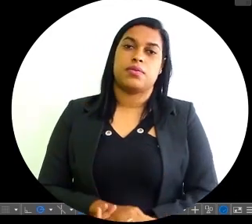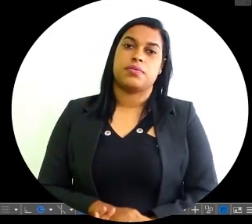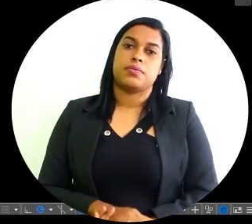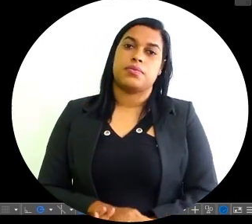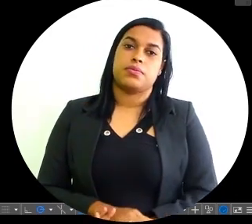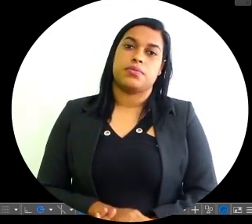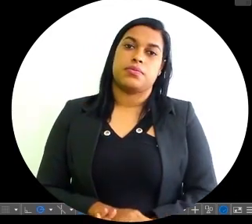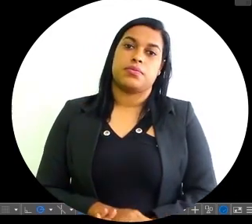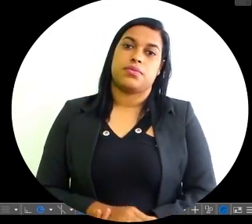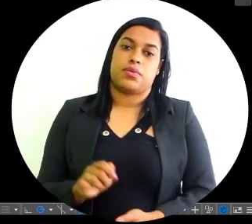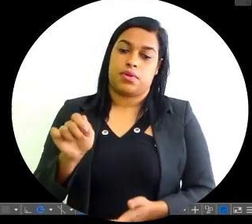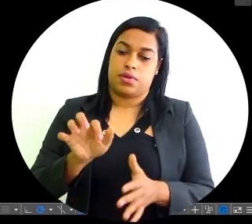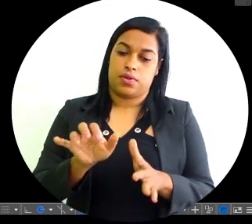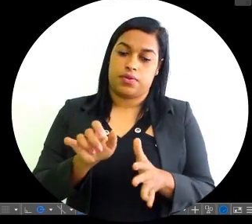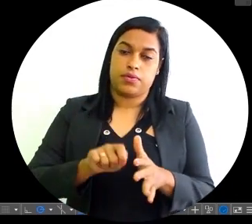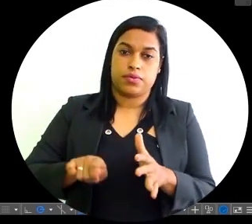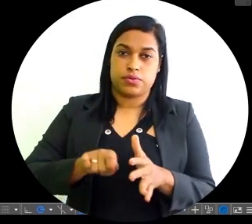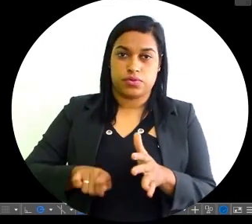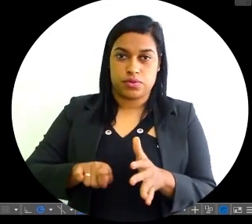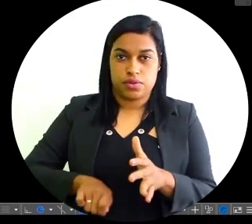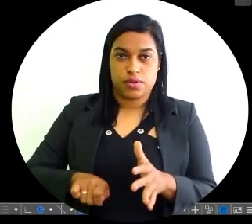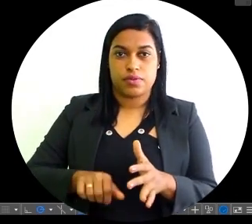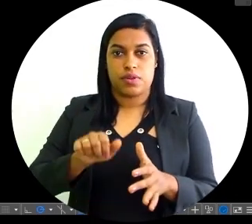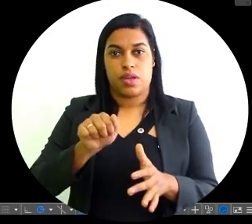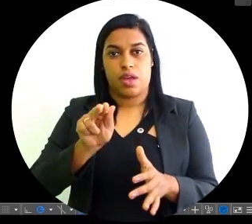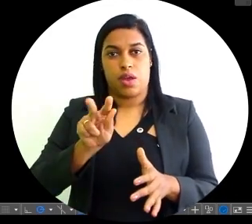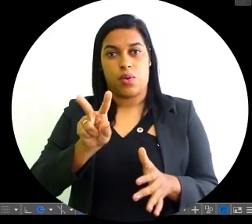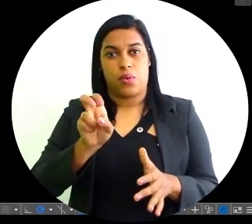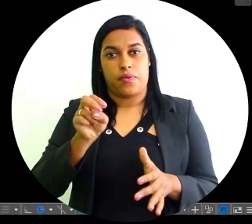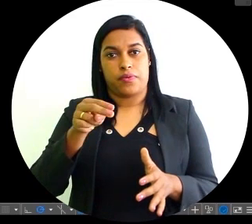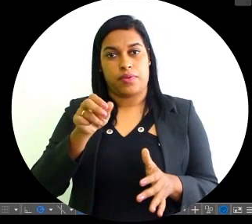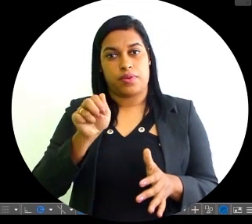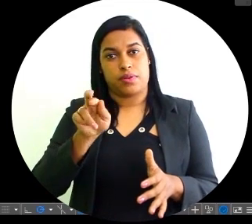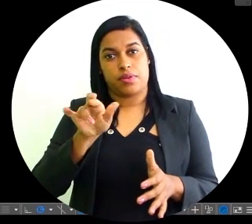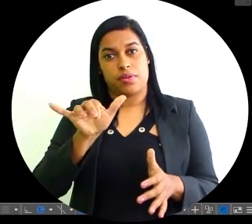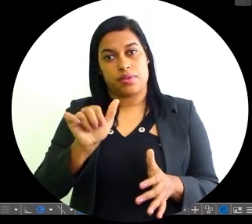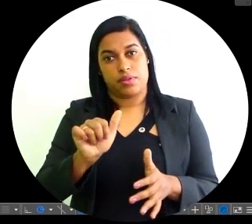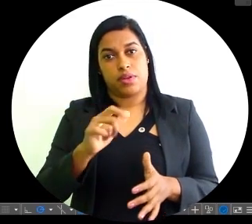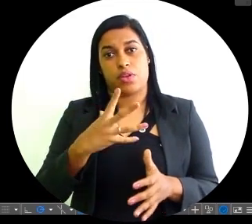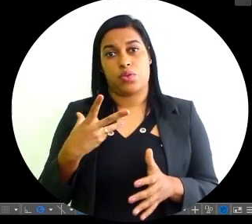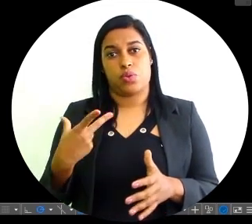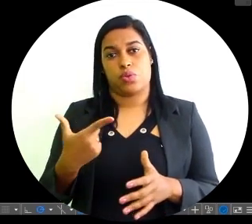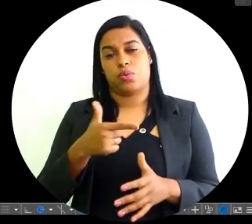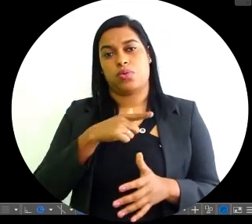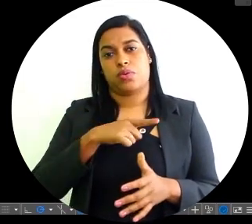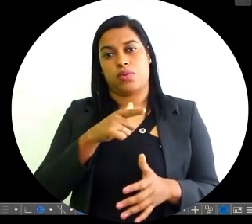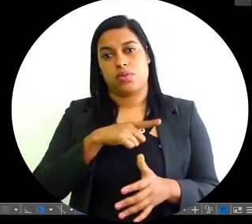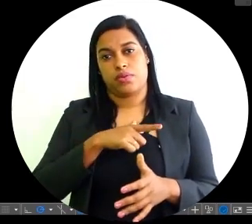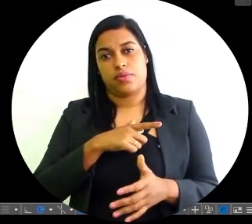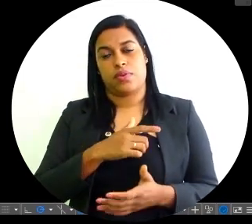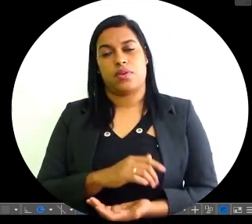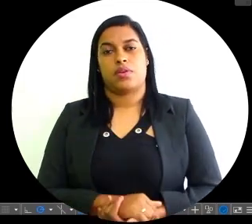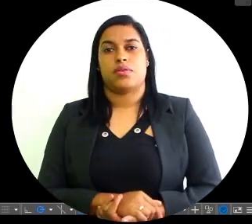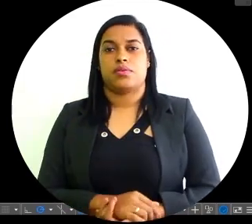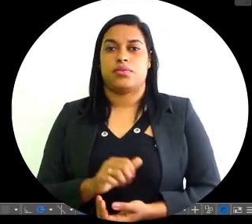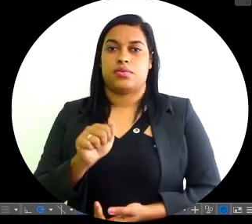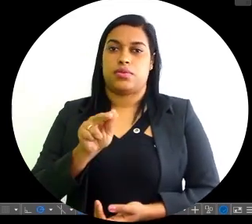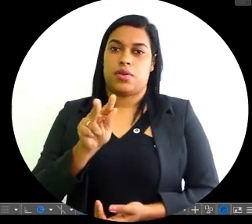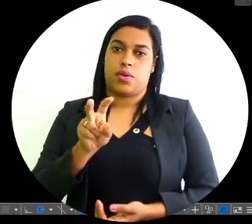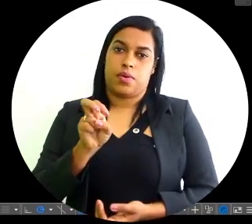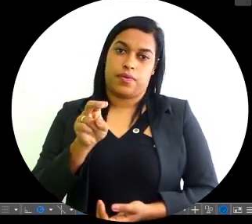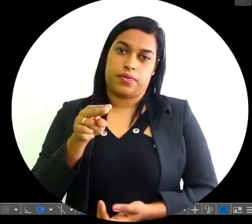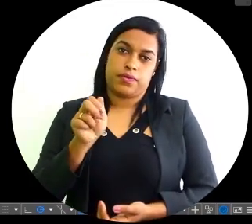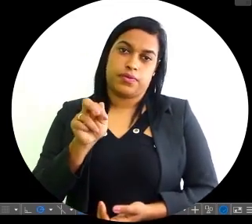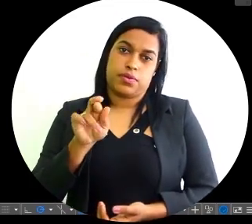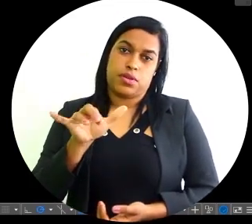e eu vou escrever alvenaria. Ou seja, tudo que eu tiver de alvenaria no desenho,